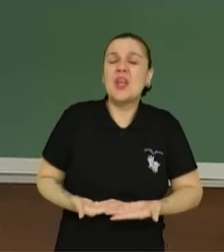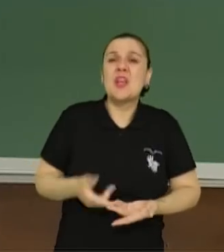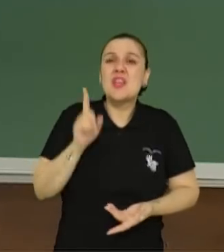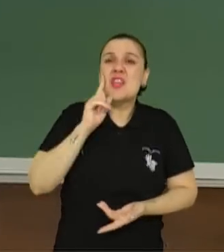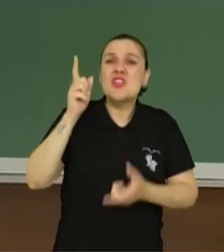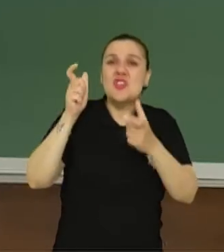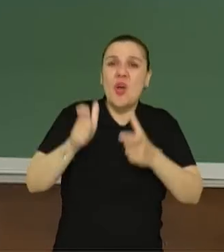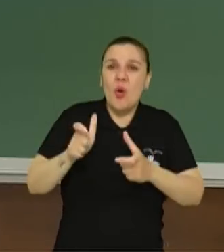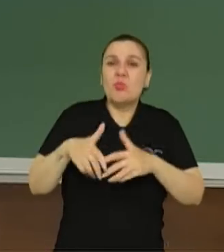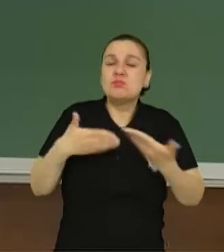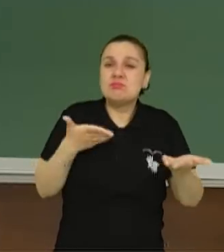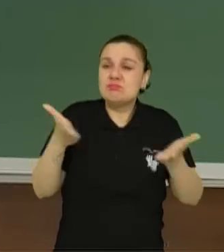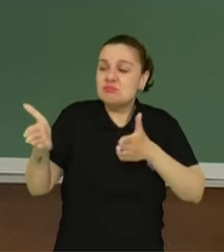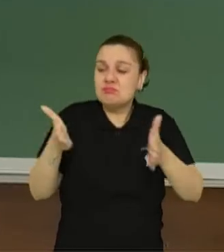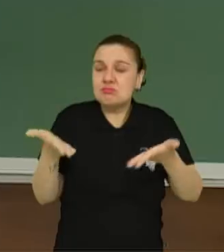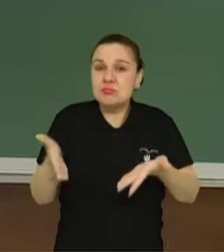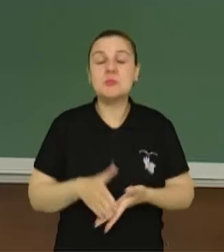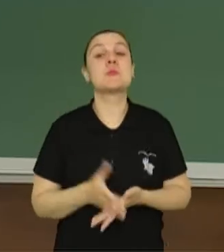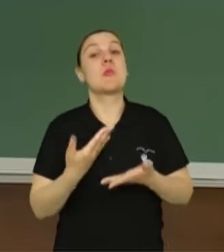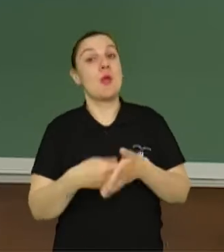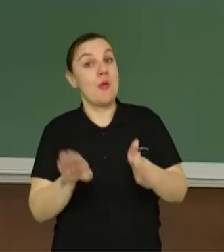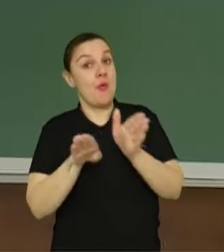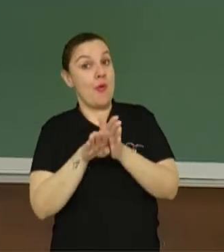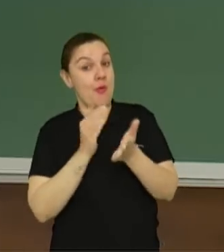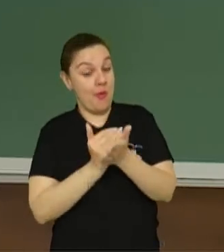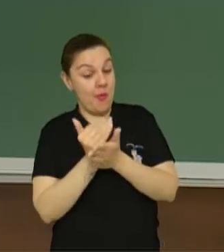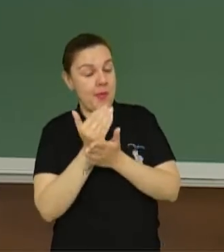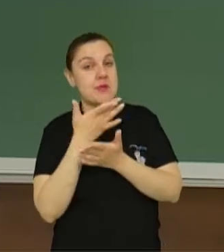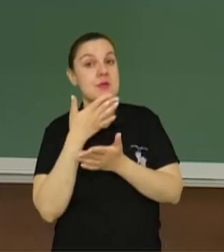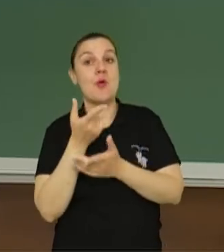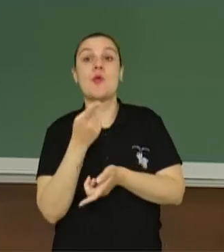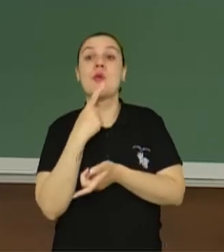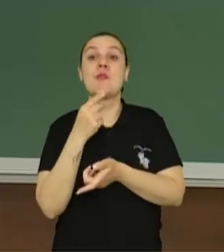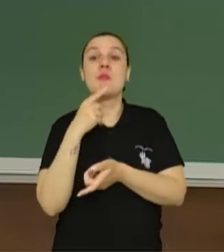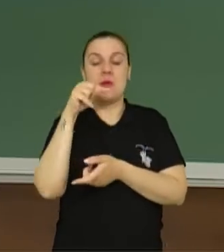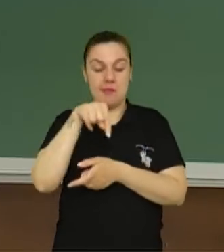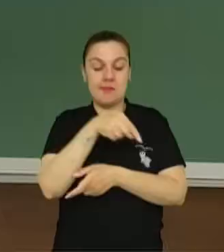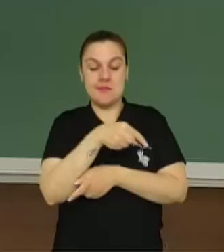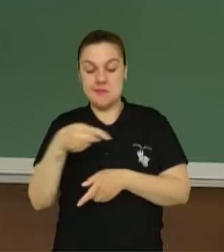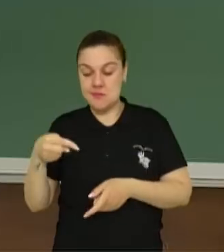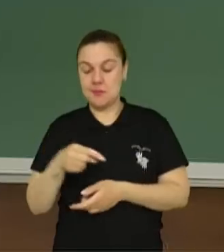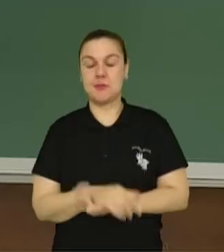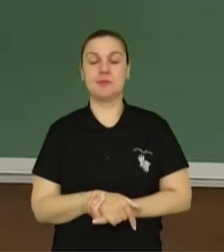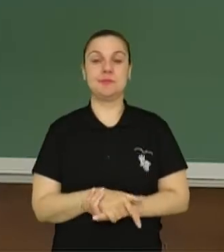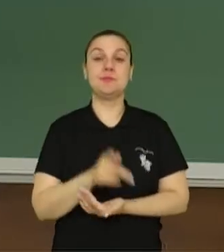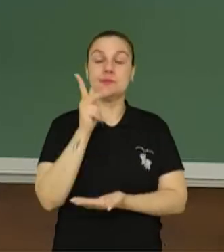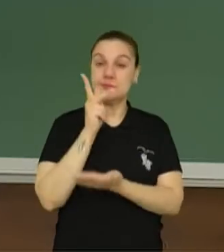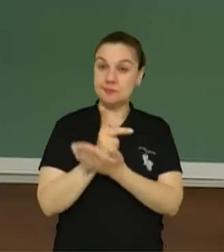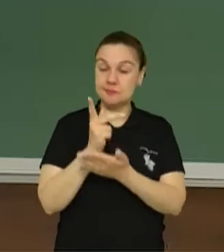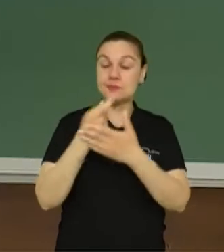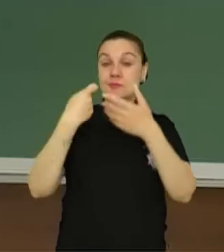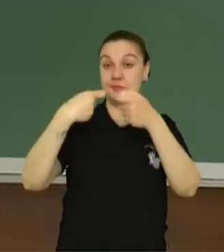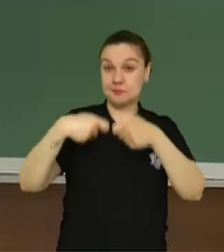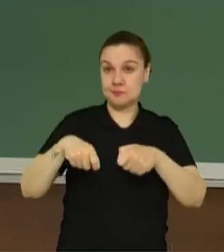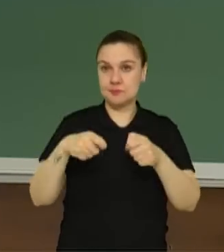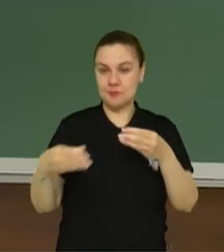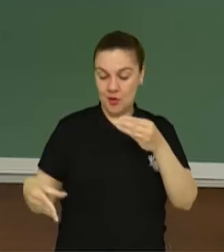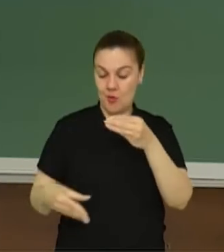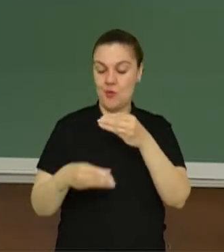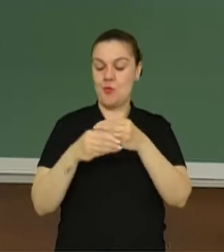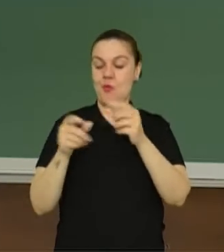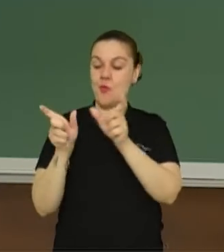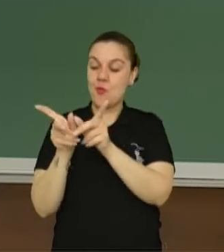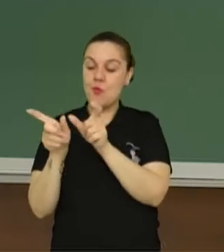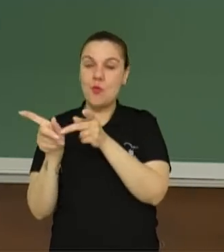Né? Onde? Quando? Começam a chegar na cor vermelha essa semana. Então, sempre aqui o complemento. Então, é